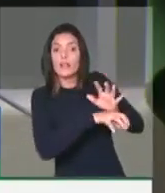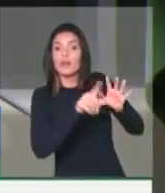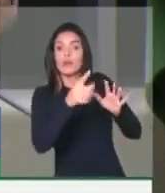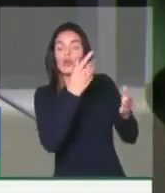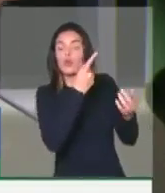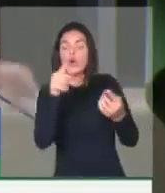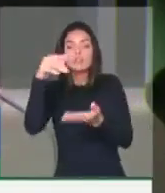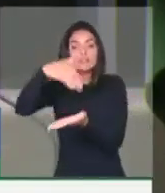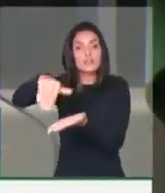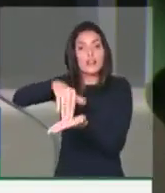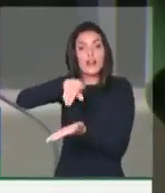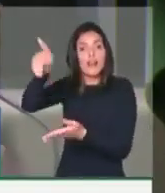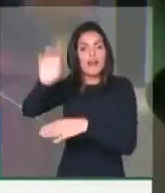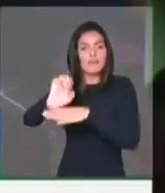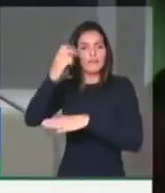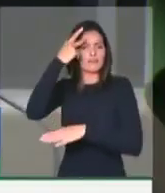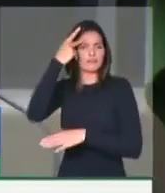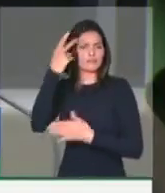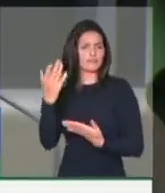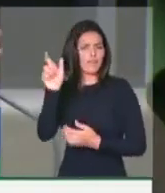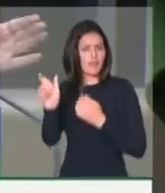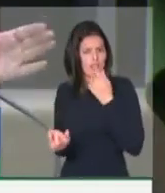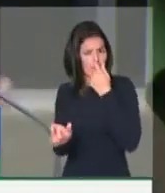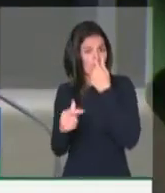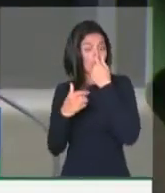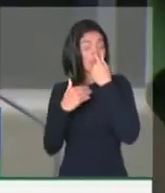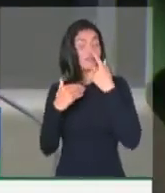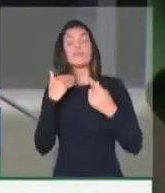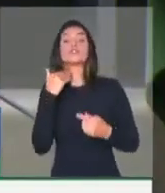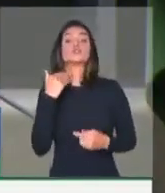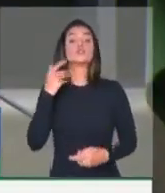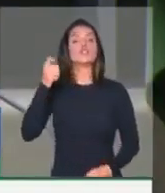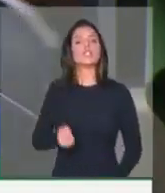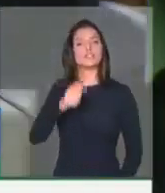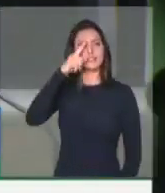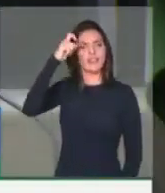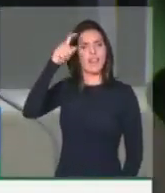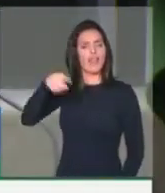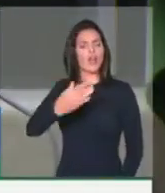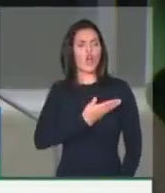Paulo, colega do governo Bolsonaro,